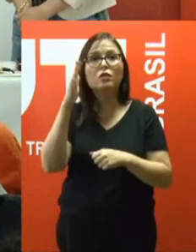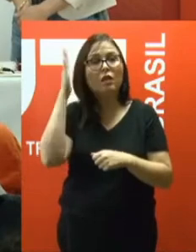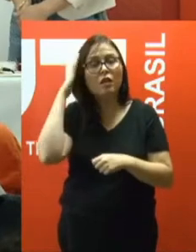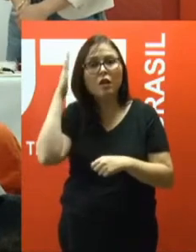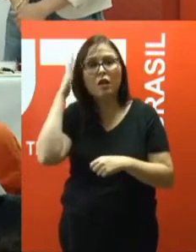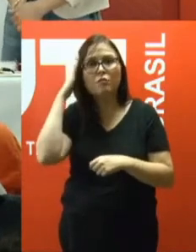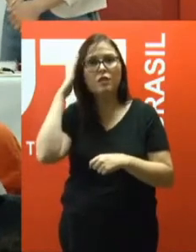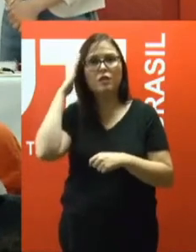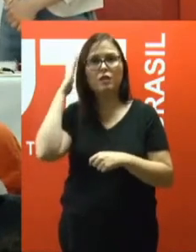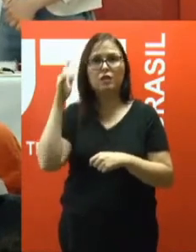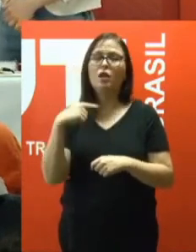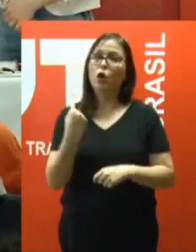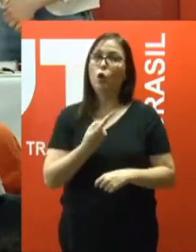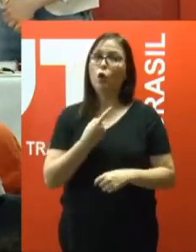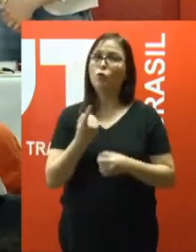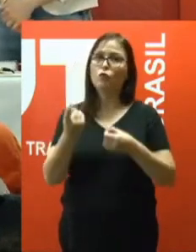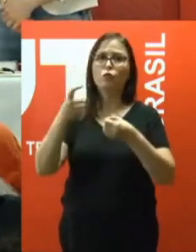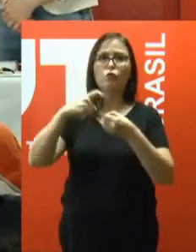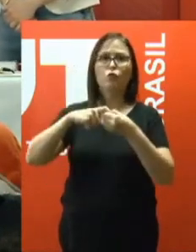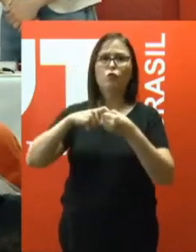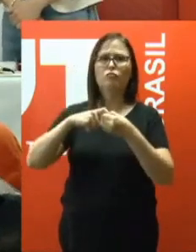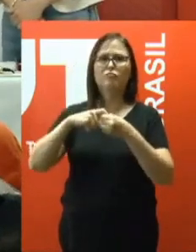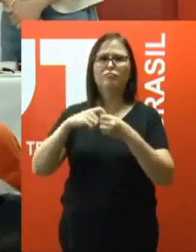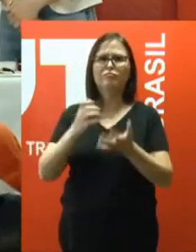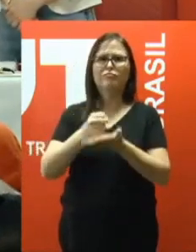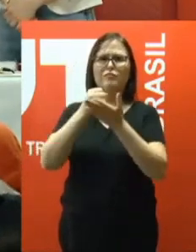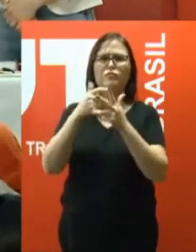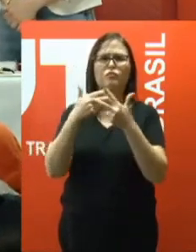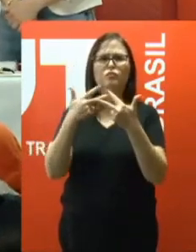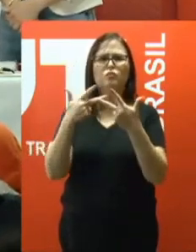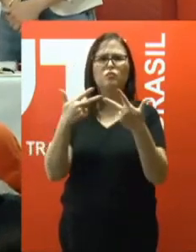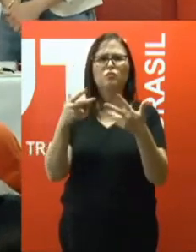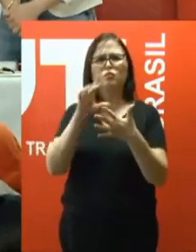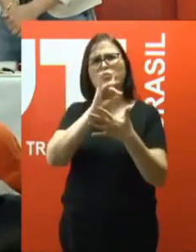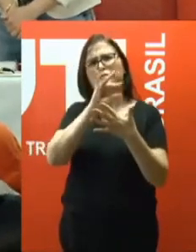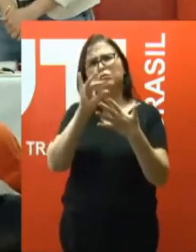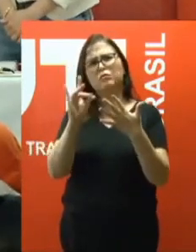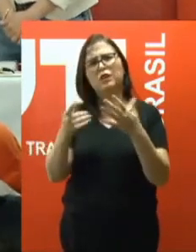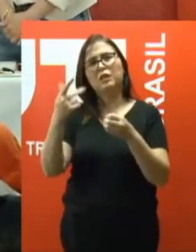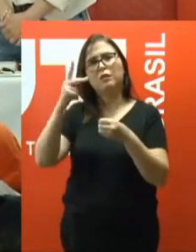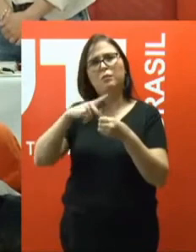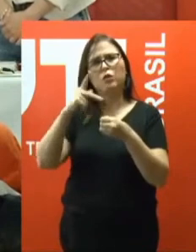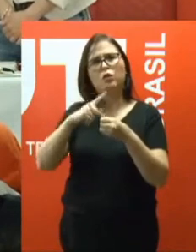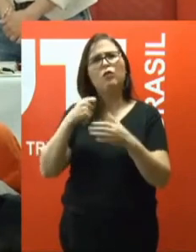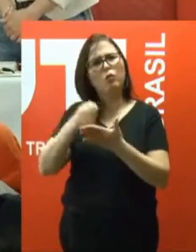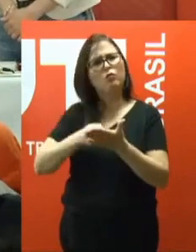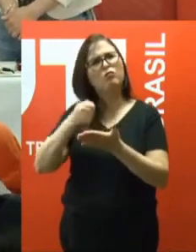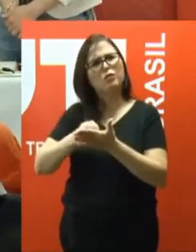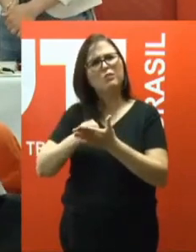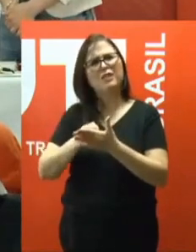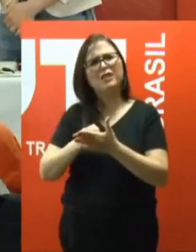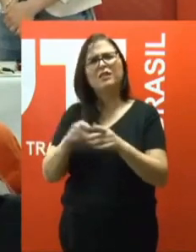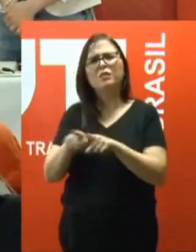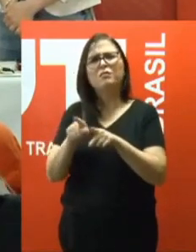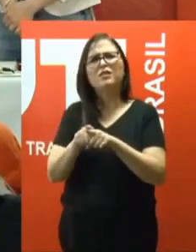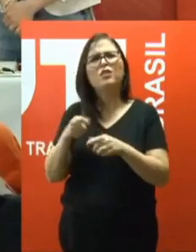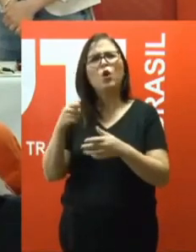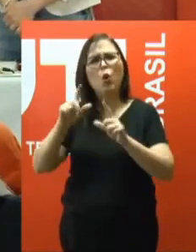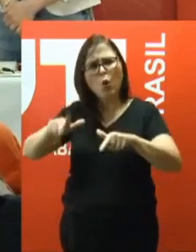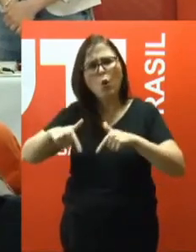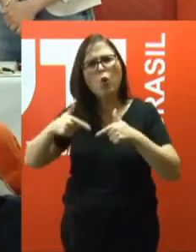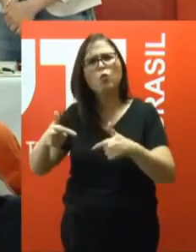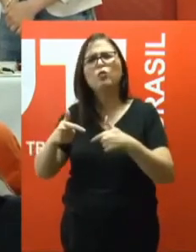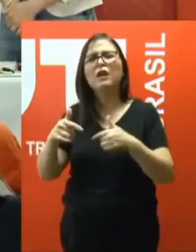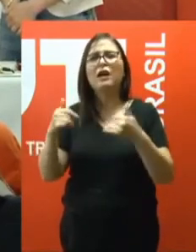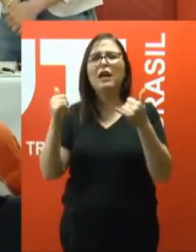vamos recuperar muita coisa da Petrobras. Quero que vocês saibam que a gente vai brigar muito para não deixar privatizar a Eletrobras,